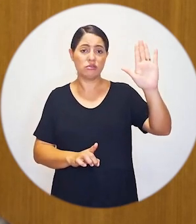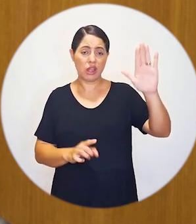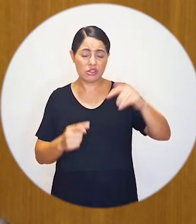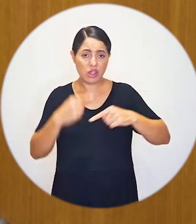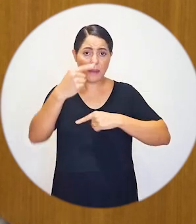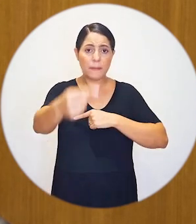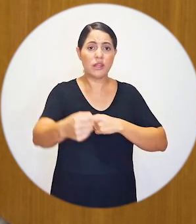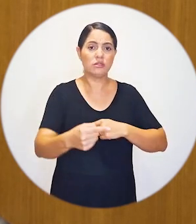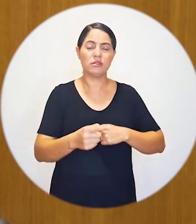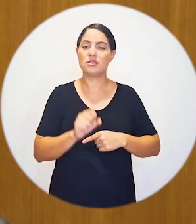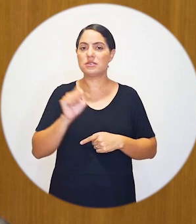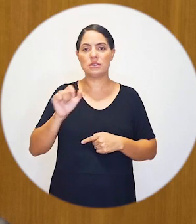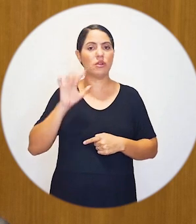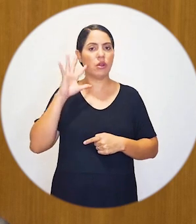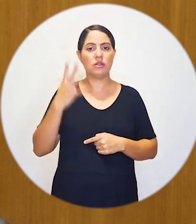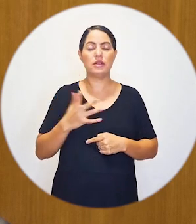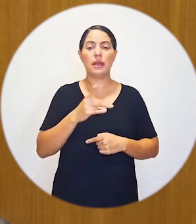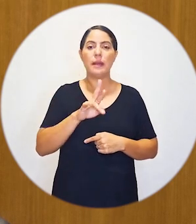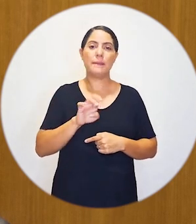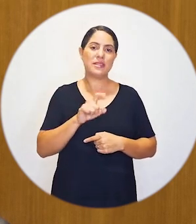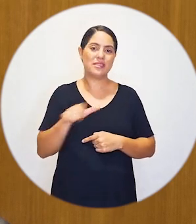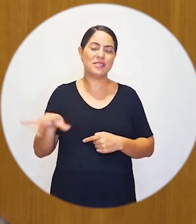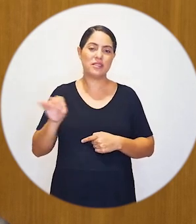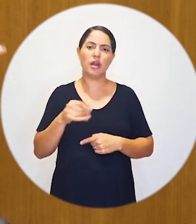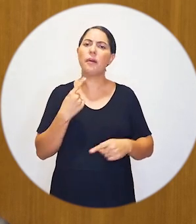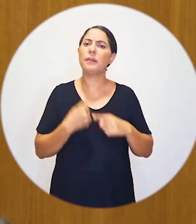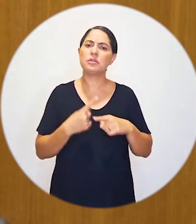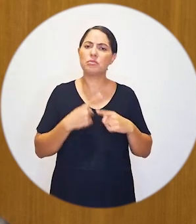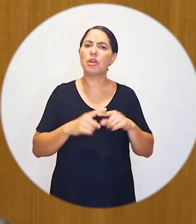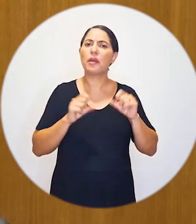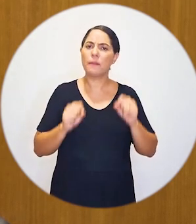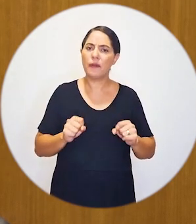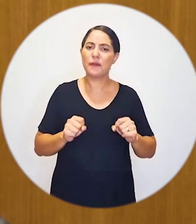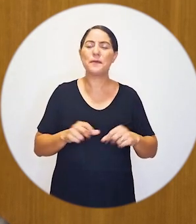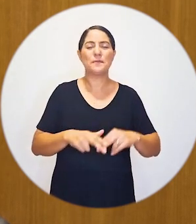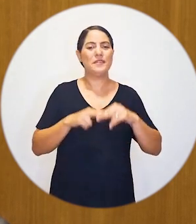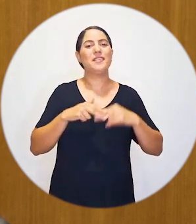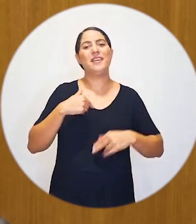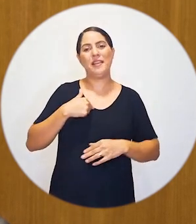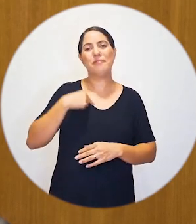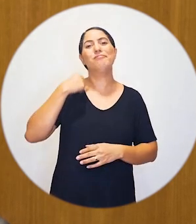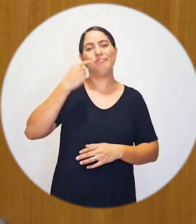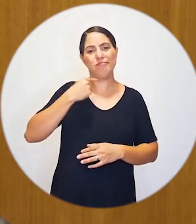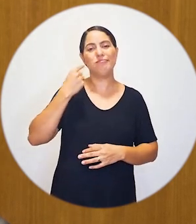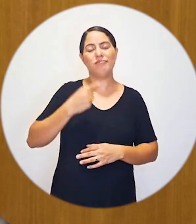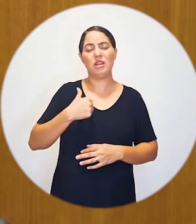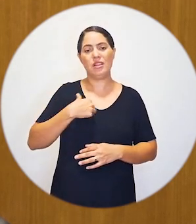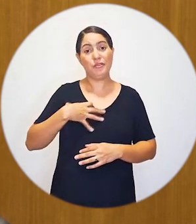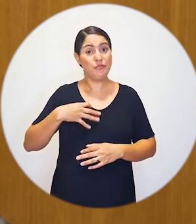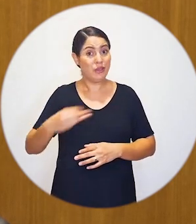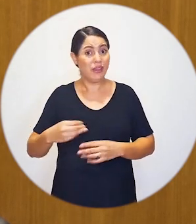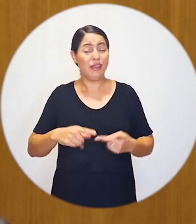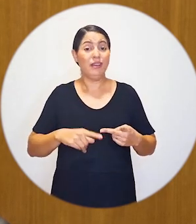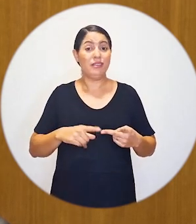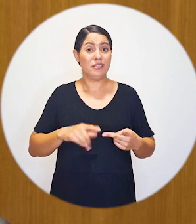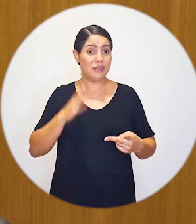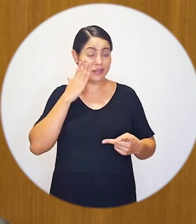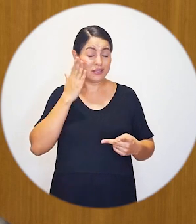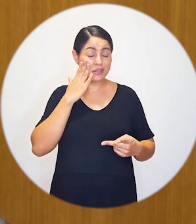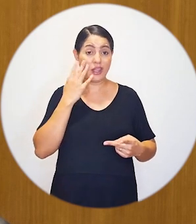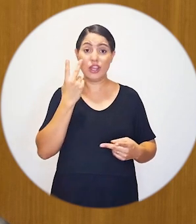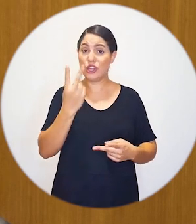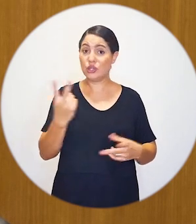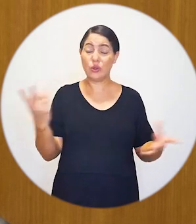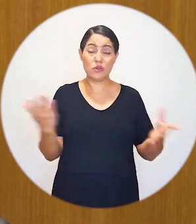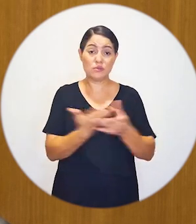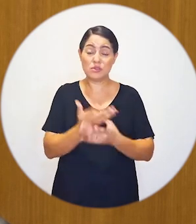uma sessão se não houver risco de prescrição. Por quê? Porque eu fui advogada. Eu sei que a gente tem filho, a gente fica doente, a gente tem 2